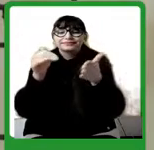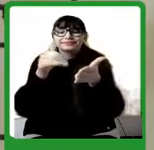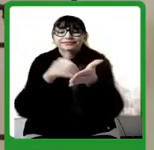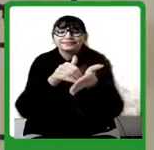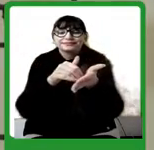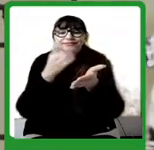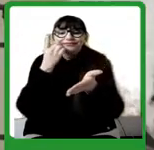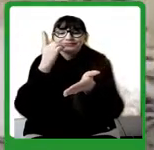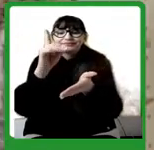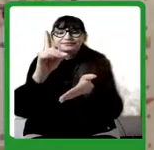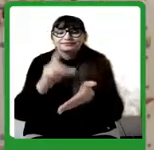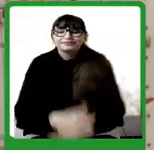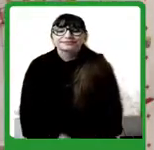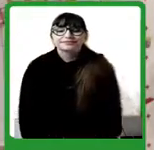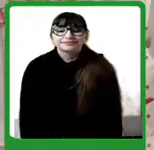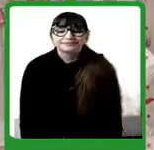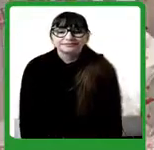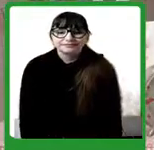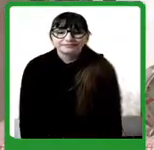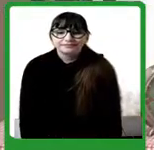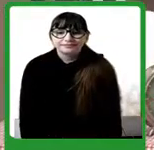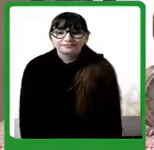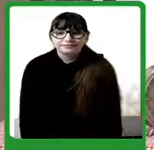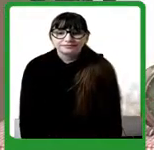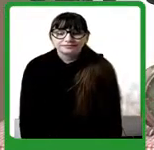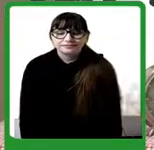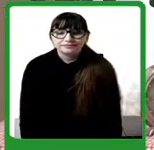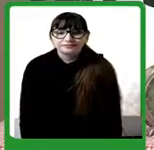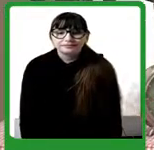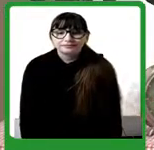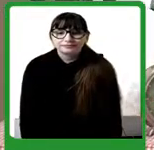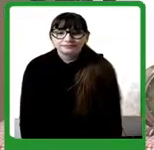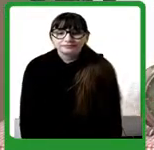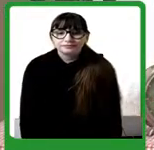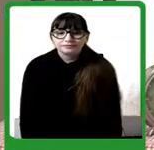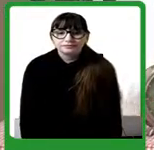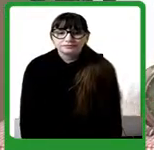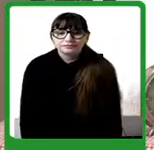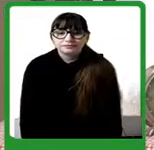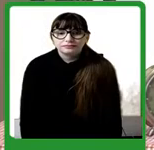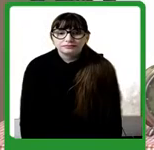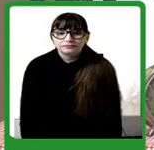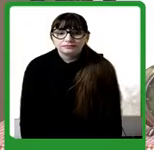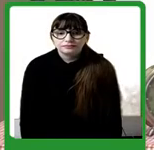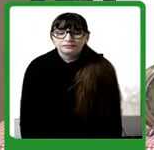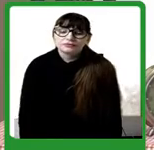Tchau. Tchau. Que noite, meu amigo, né?